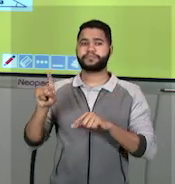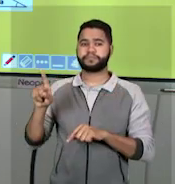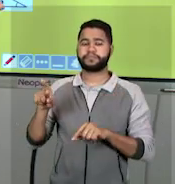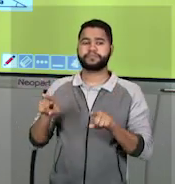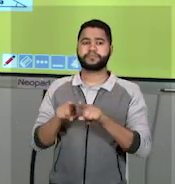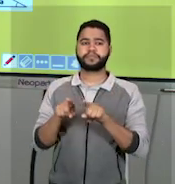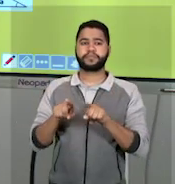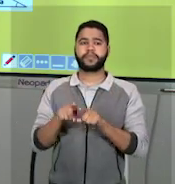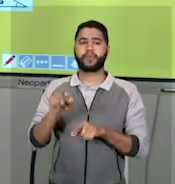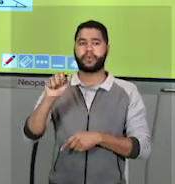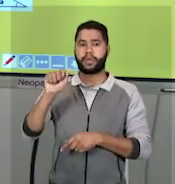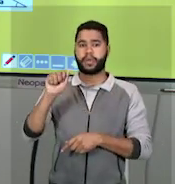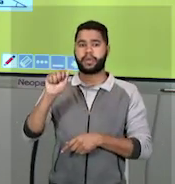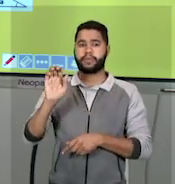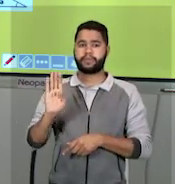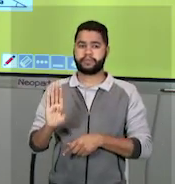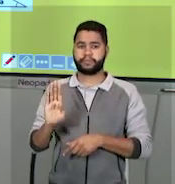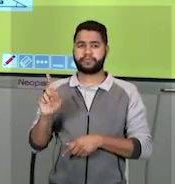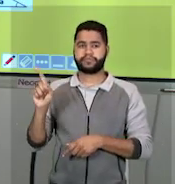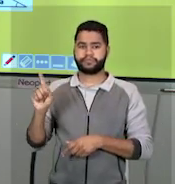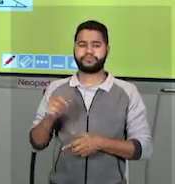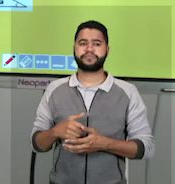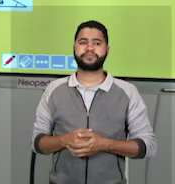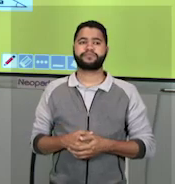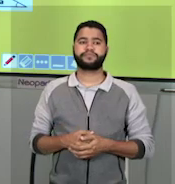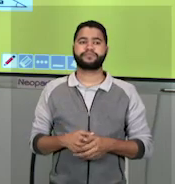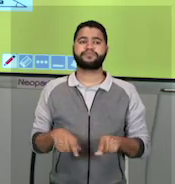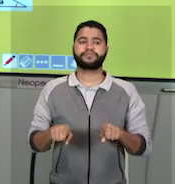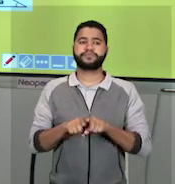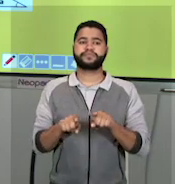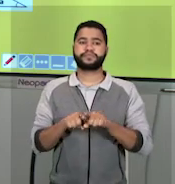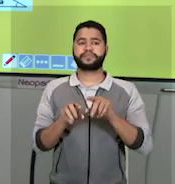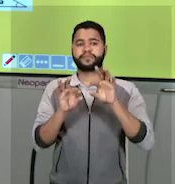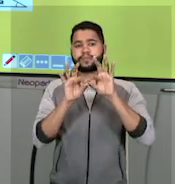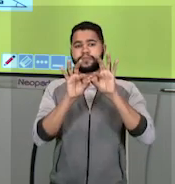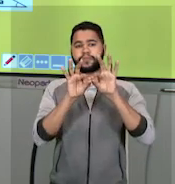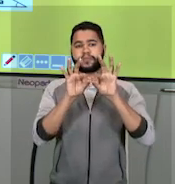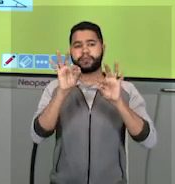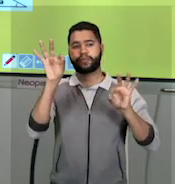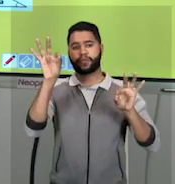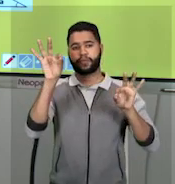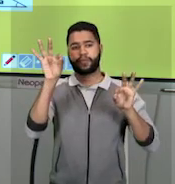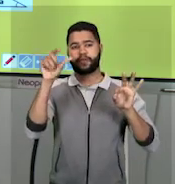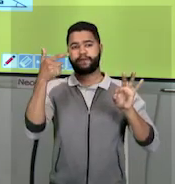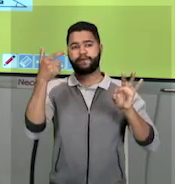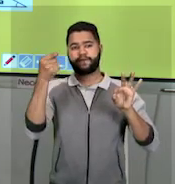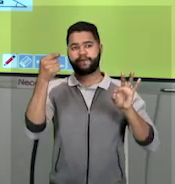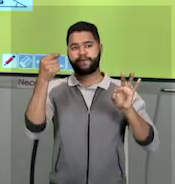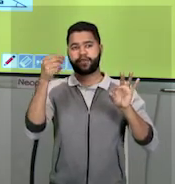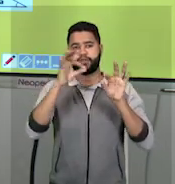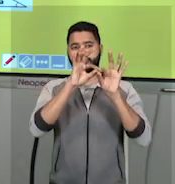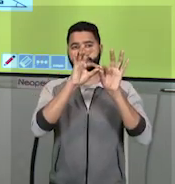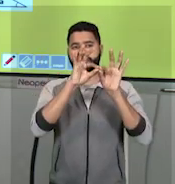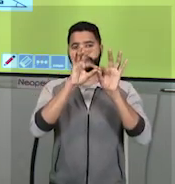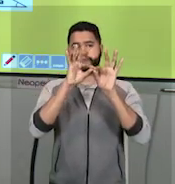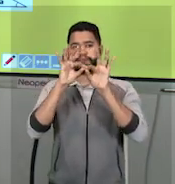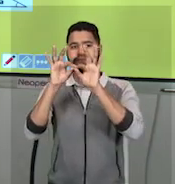o ângulo A e o ângulo B. Temos a medida de 20, tem a medida de 10. Aí nós